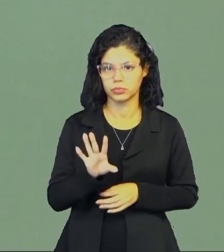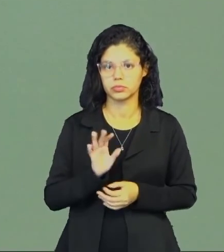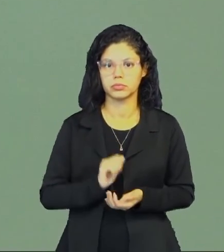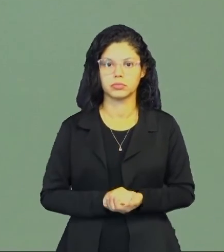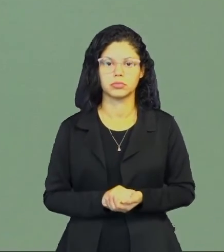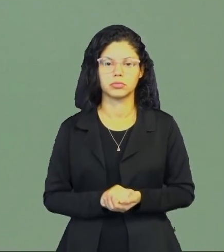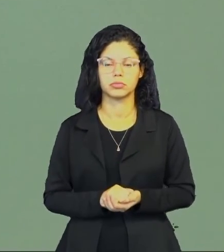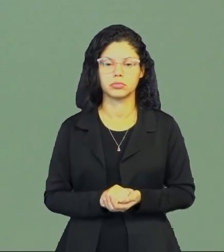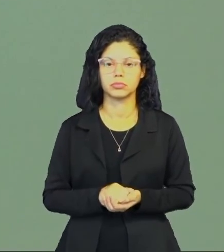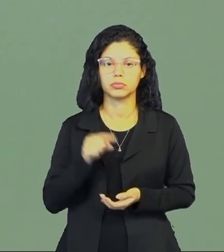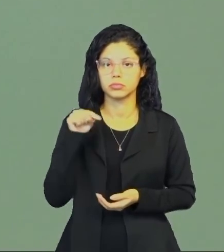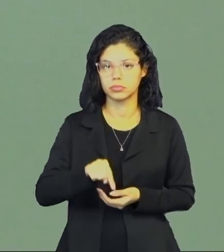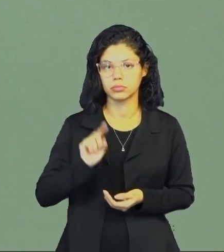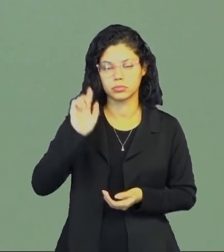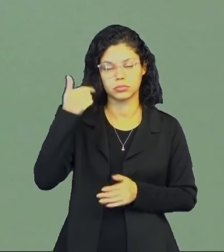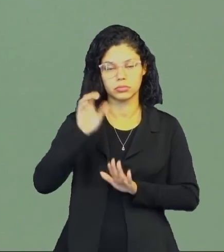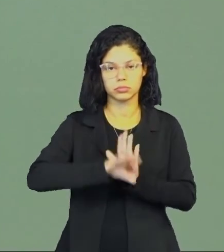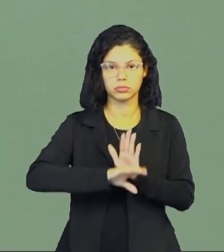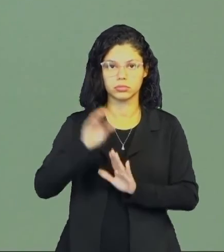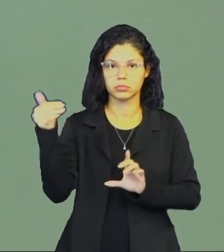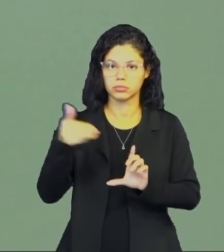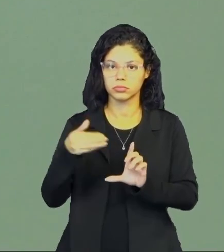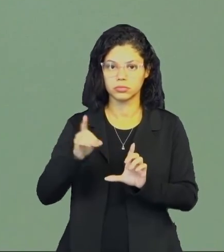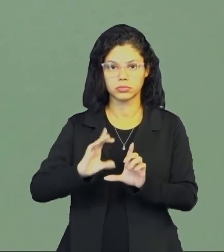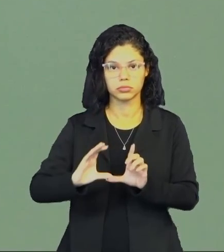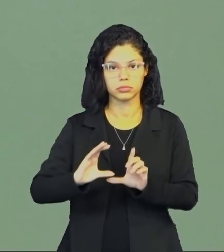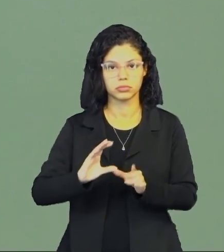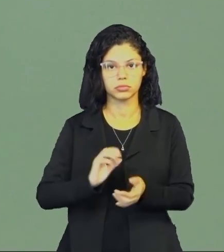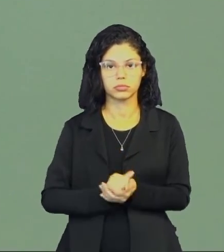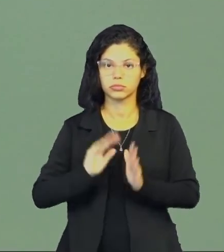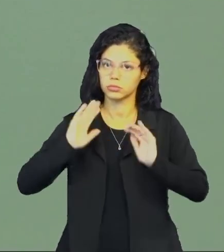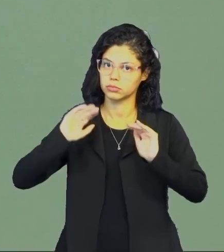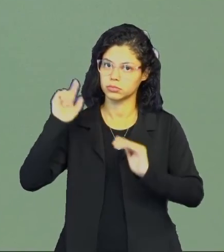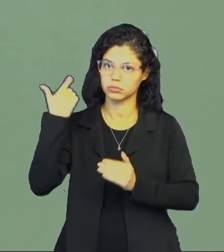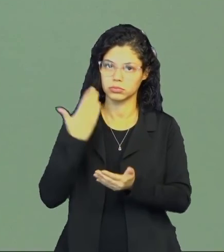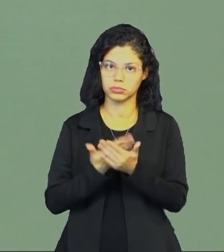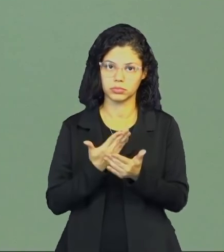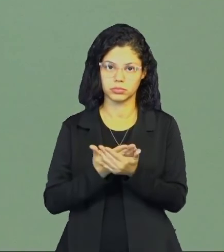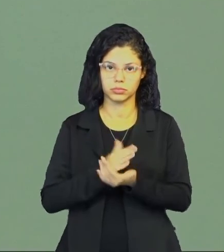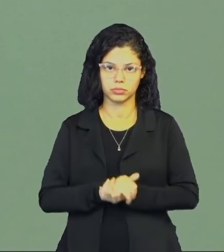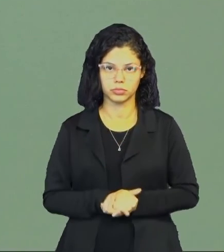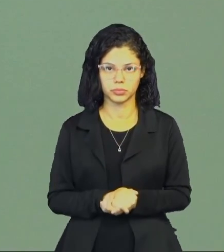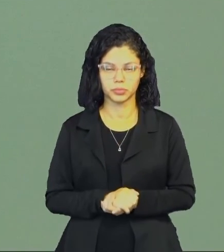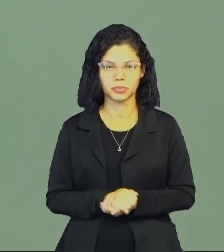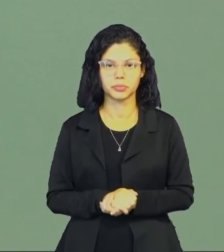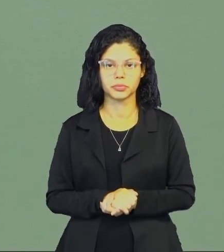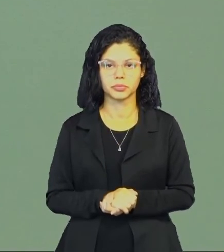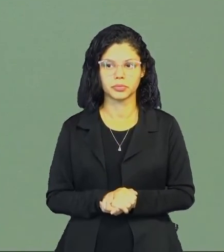Para ter acesso a esse e demais conteúdos, acesse a plataforma Eduque. Até a próxima aula. Tchau, tchau!